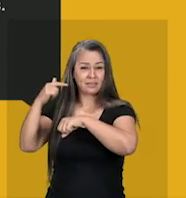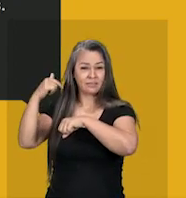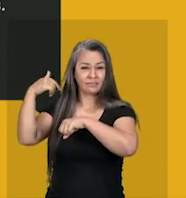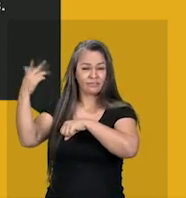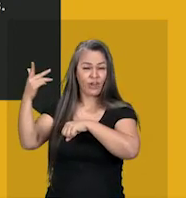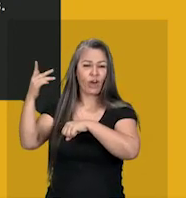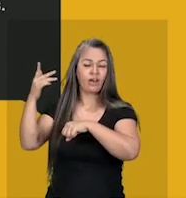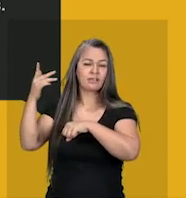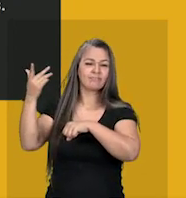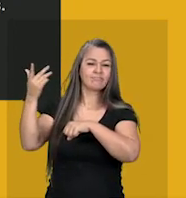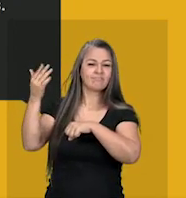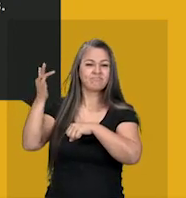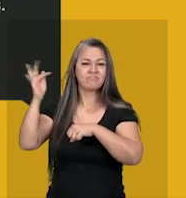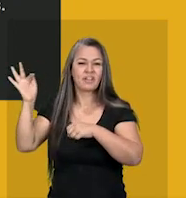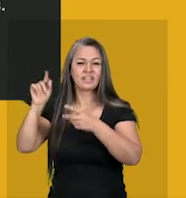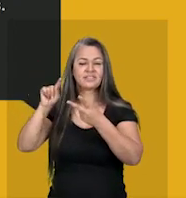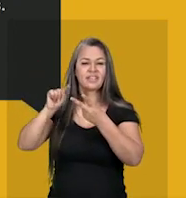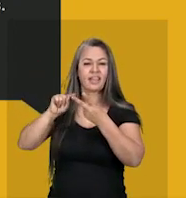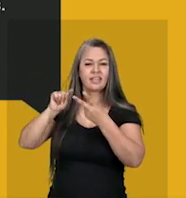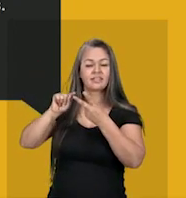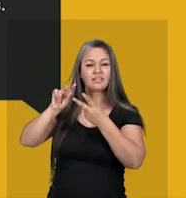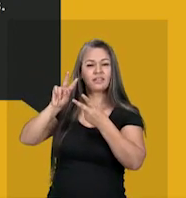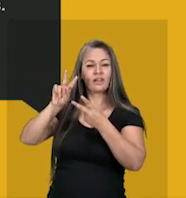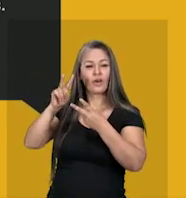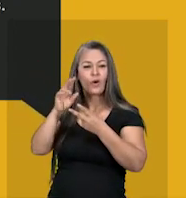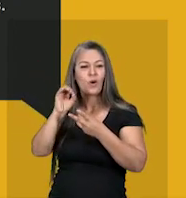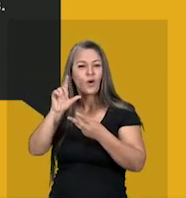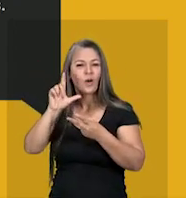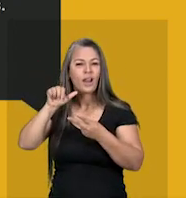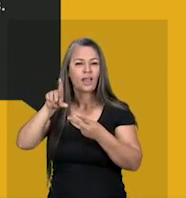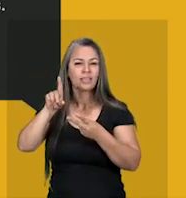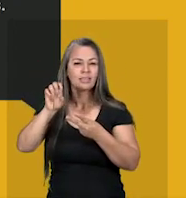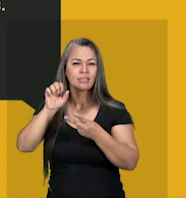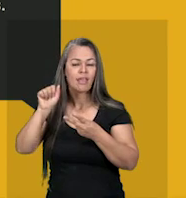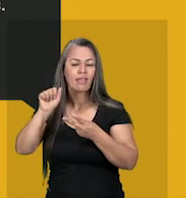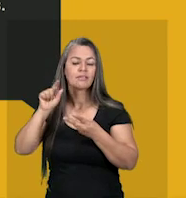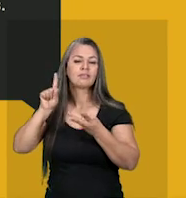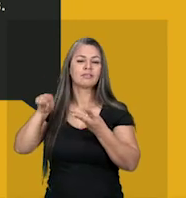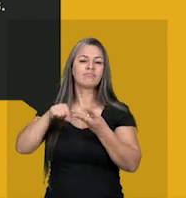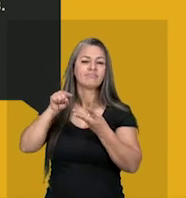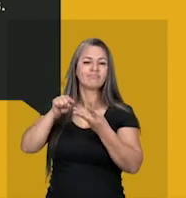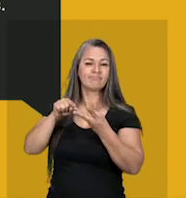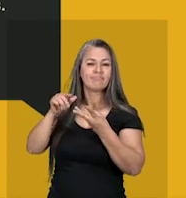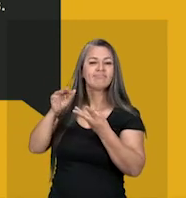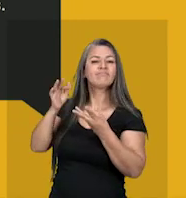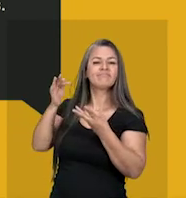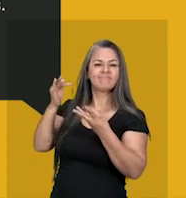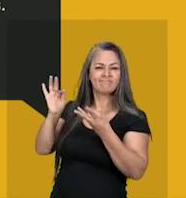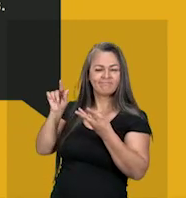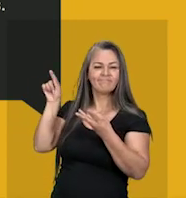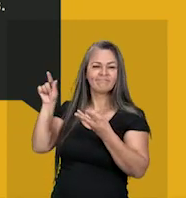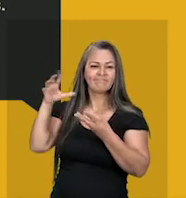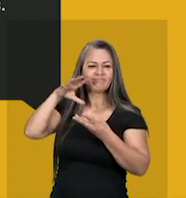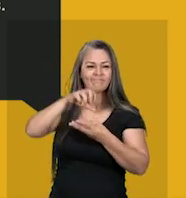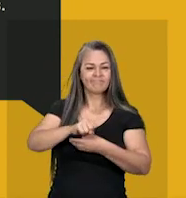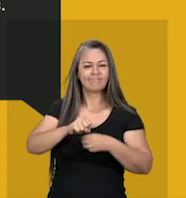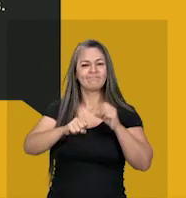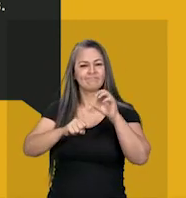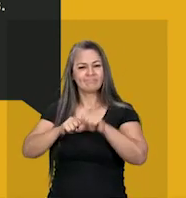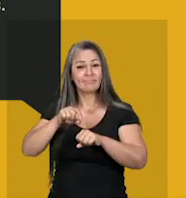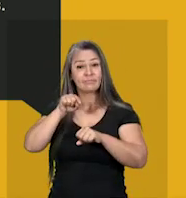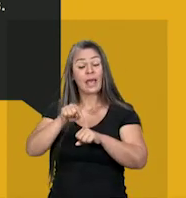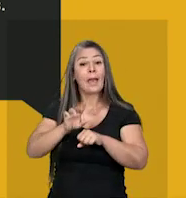inúmeras colonizações. E aos poucos esses países foram conquistando as suas independências. Ou seja, tornou-se um